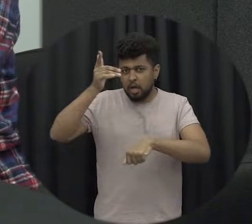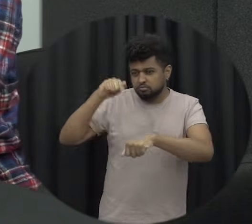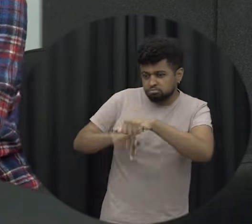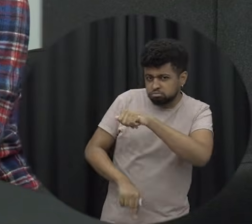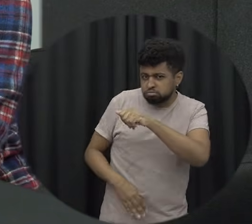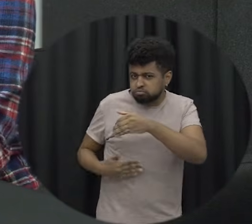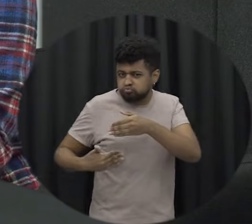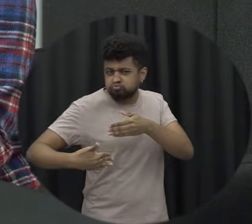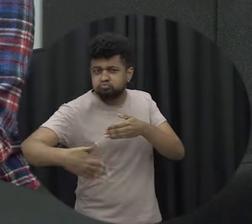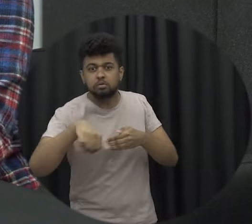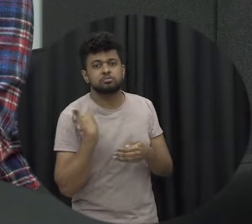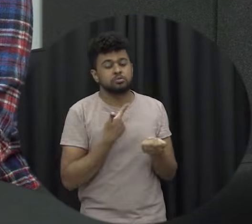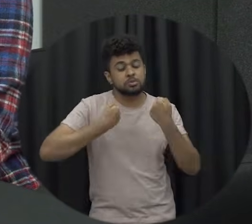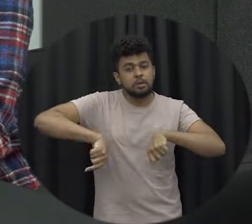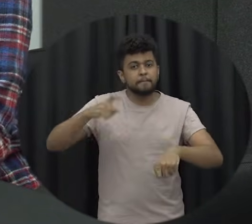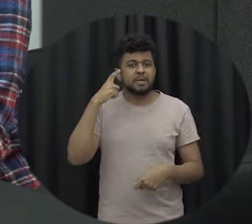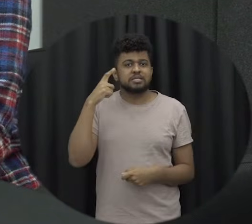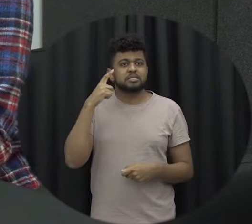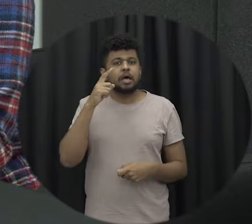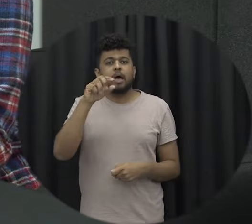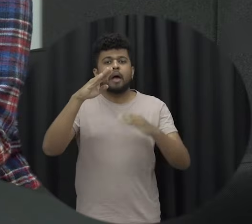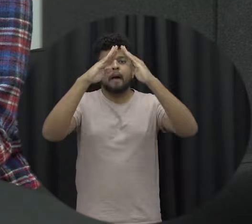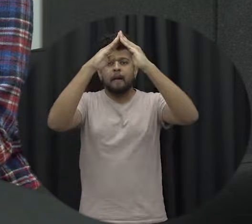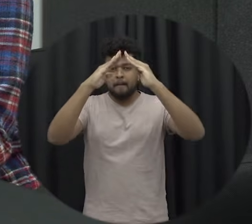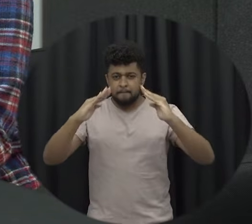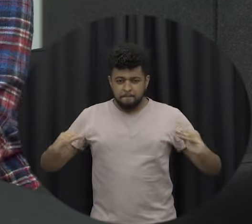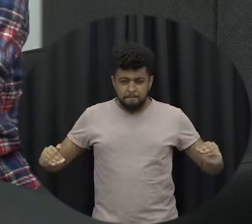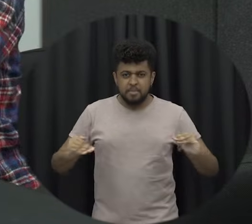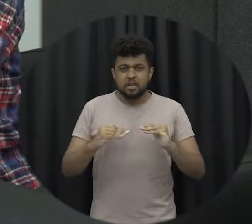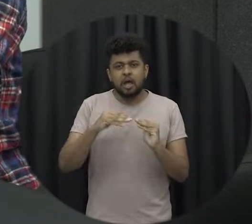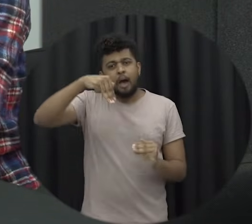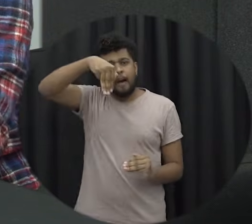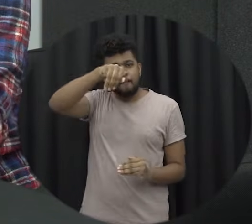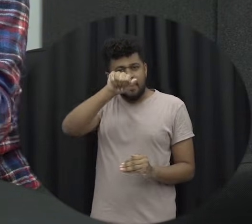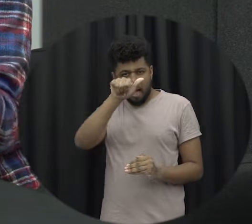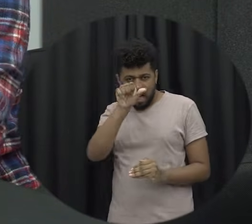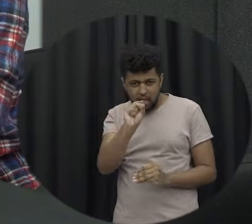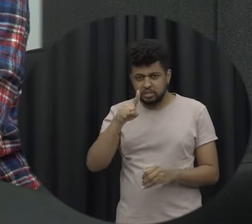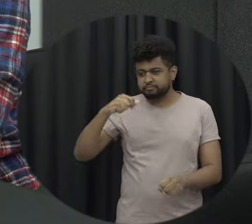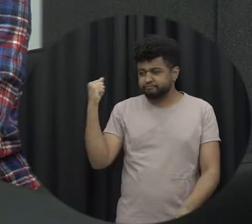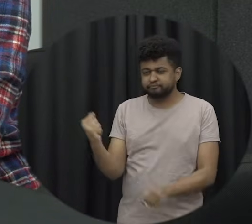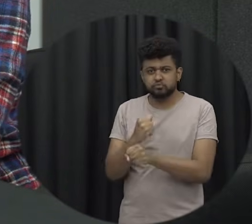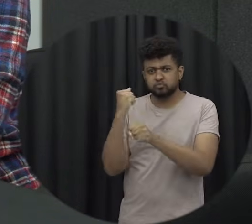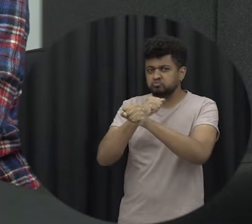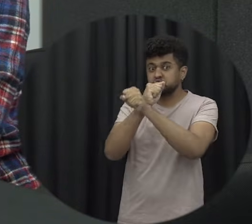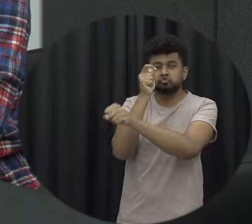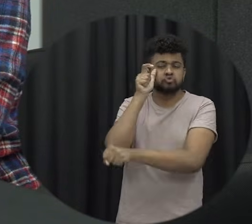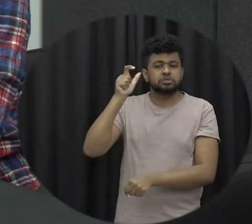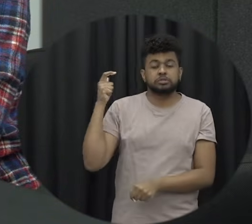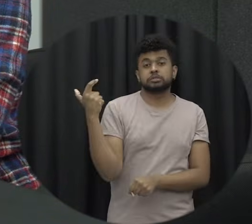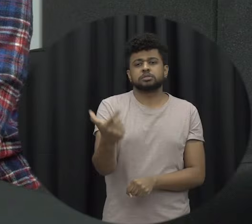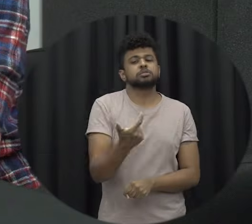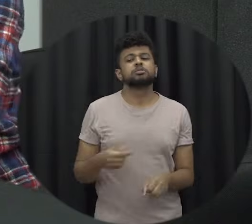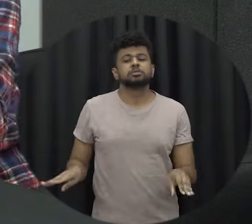nas pirâmides maias, né, que são construções interessantíssimas, até mesmo as construções incas,